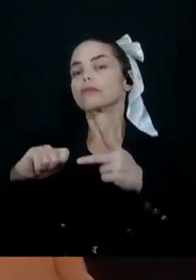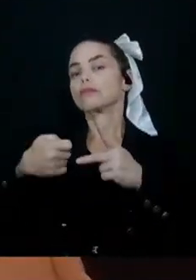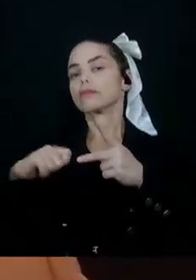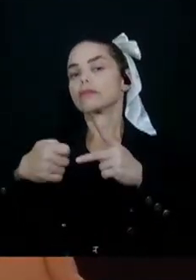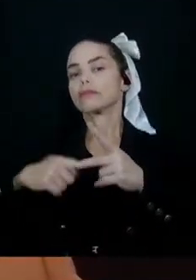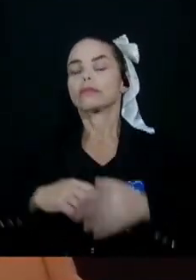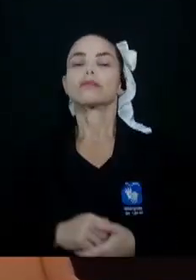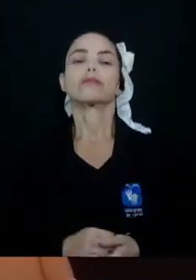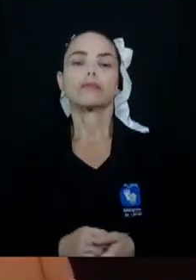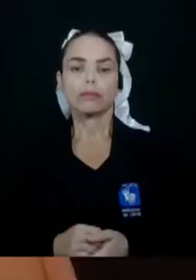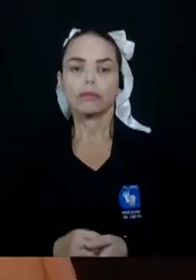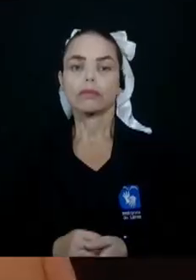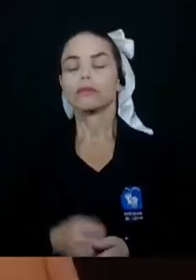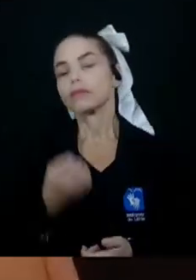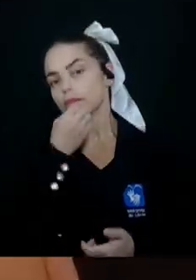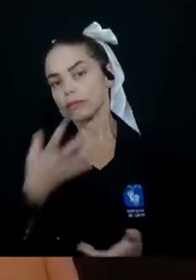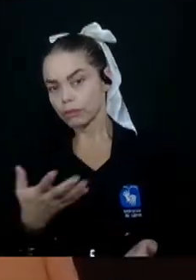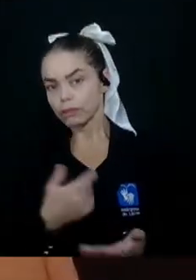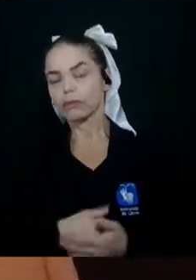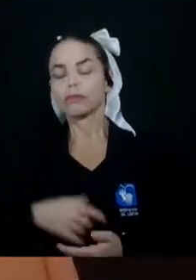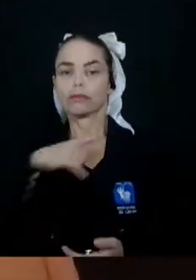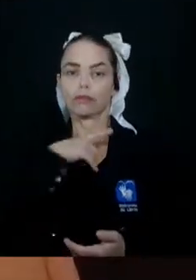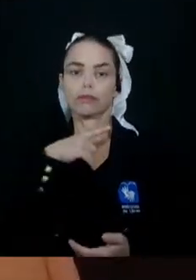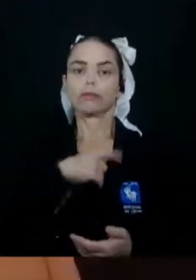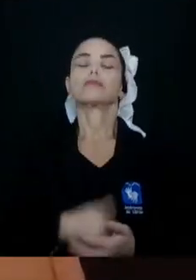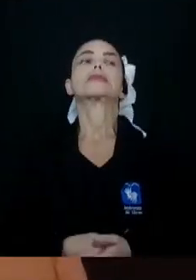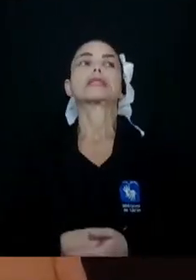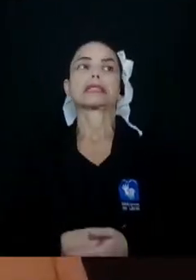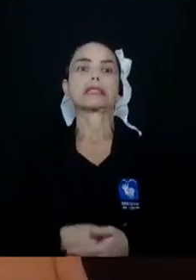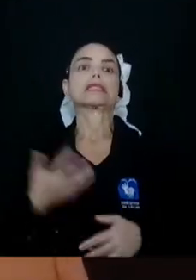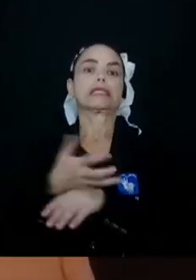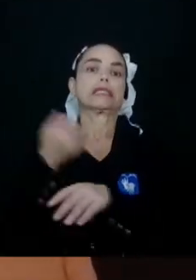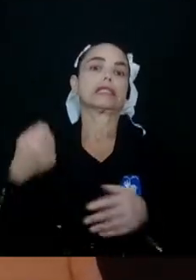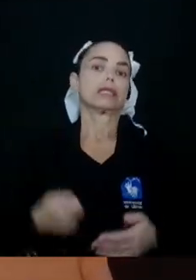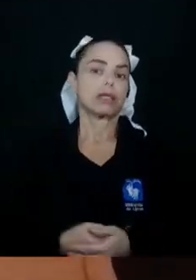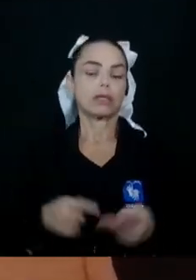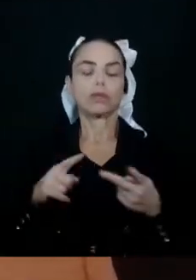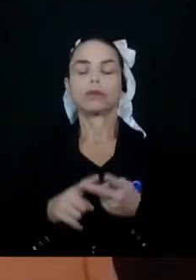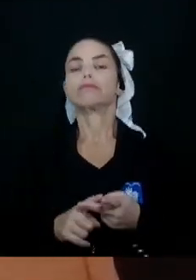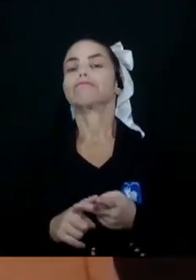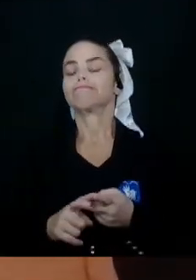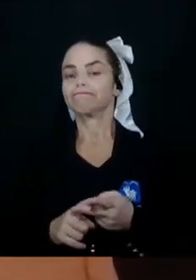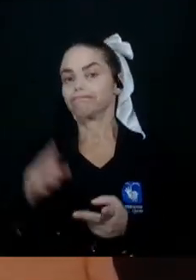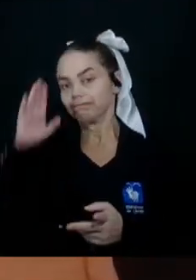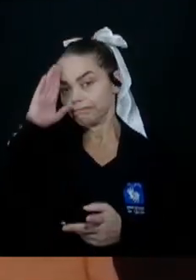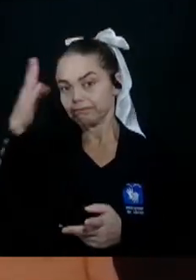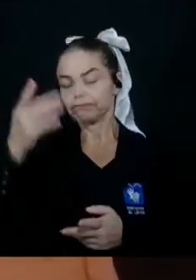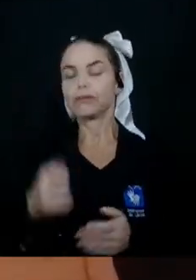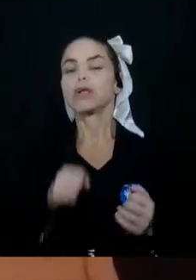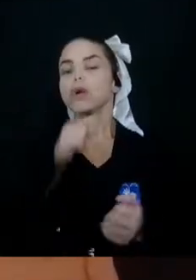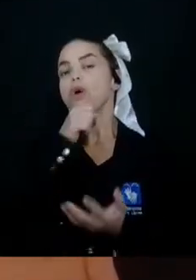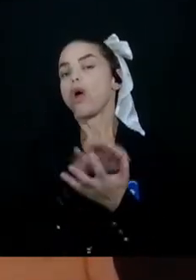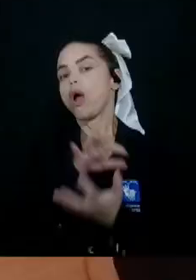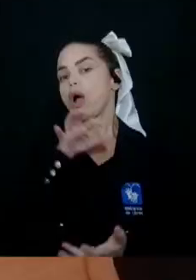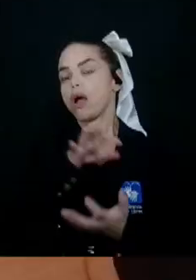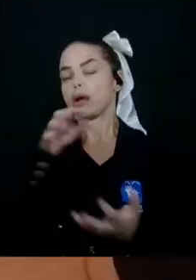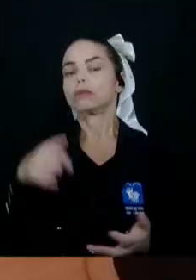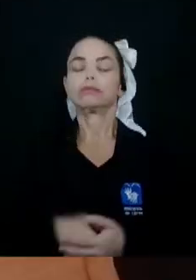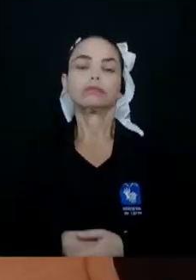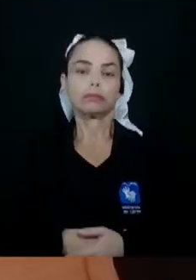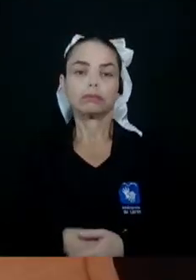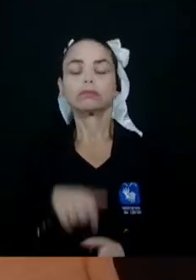que bom que elas vieram, né? Porque estava tendo muita questão de golpe, né? Principalmente para os idosos e até para as pessoas mais jovens